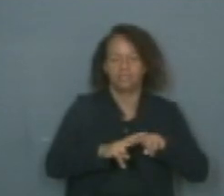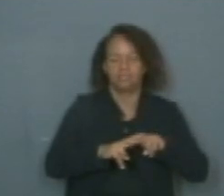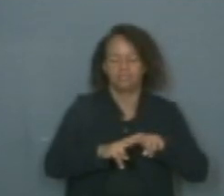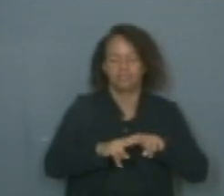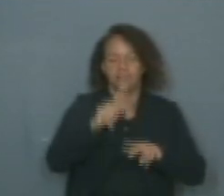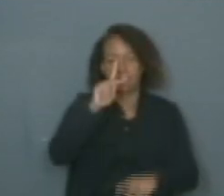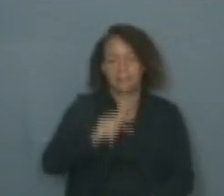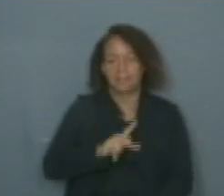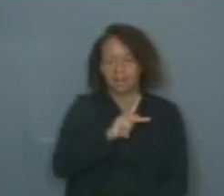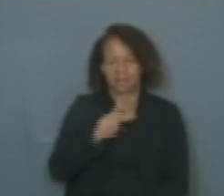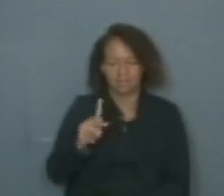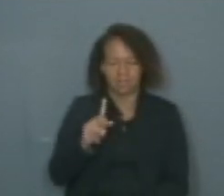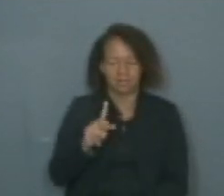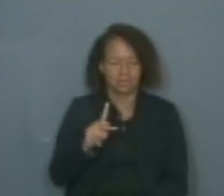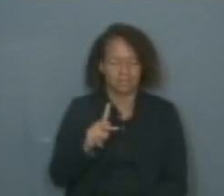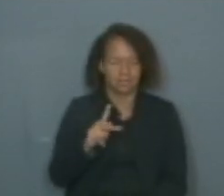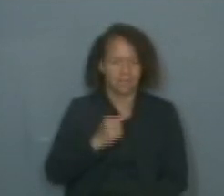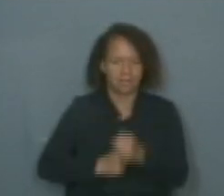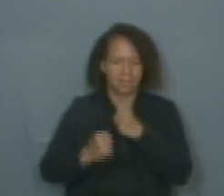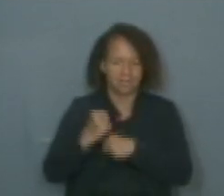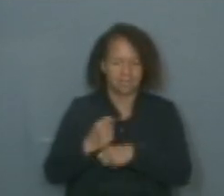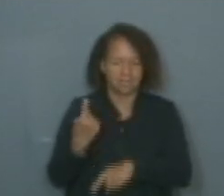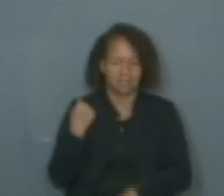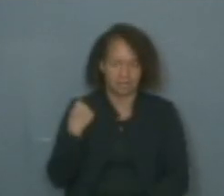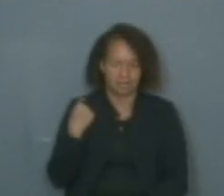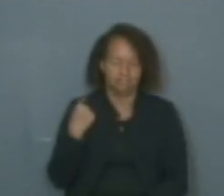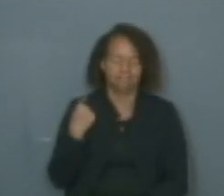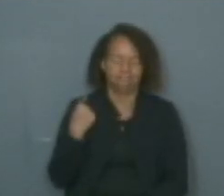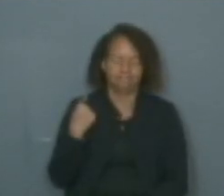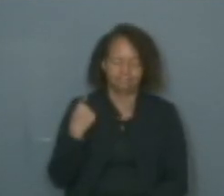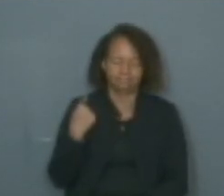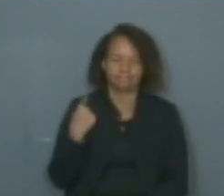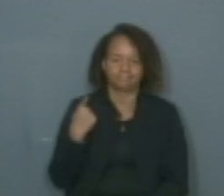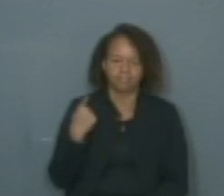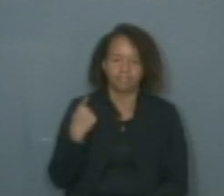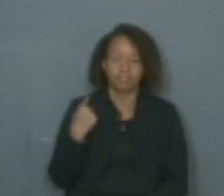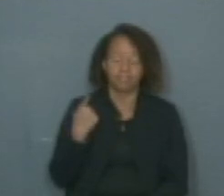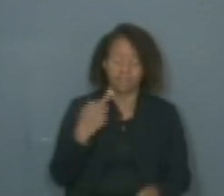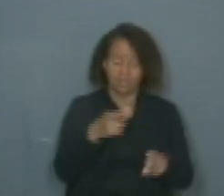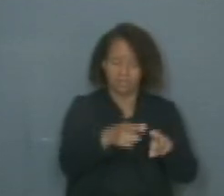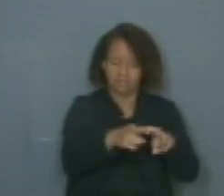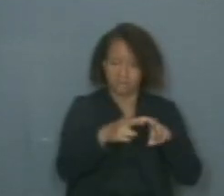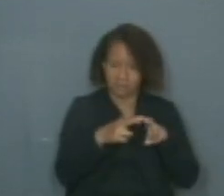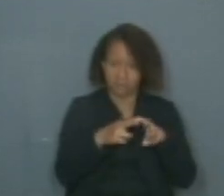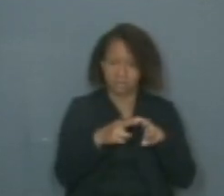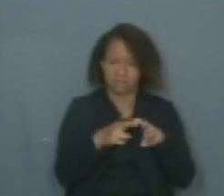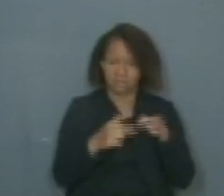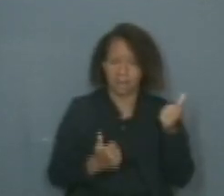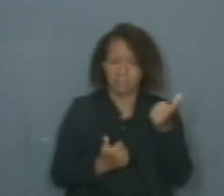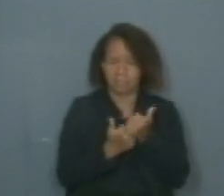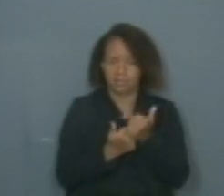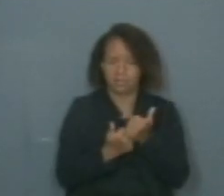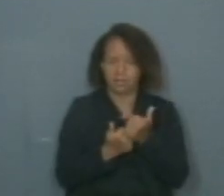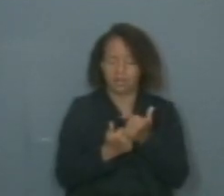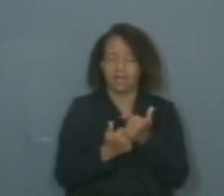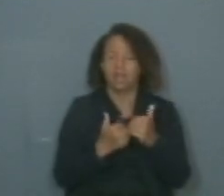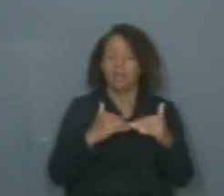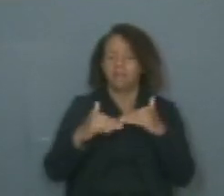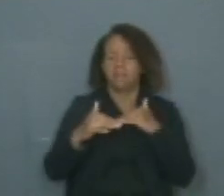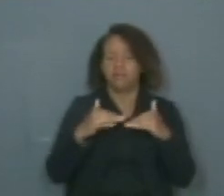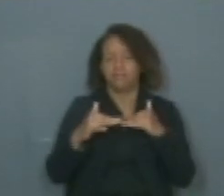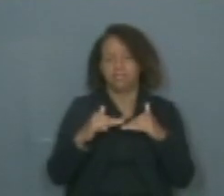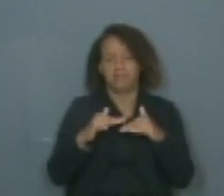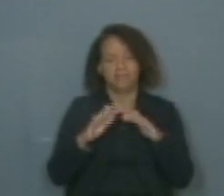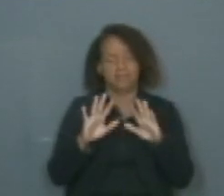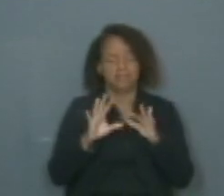passado por serem padres. Então, além de ser um requerimento que apoia um movimento anticristão que se